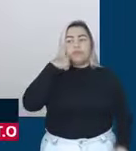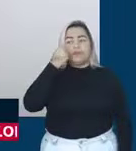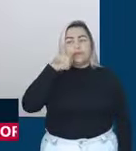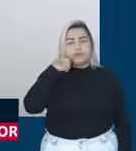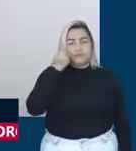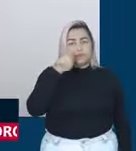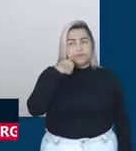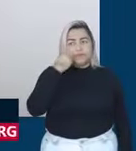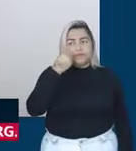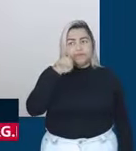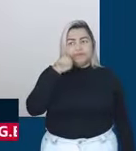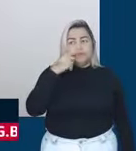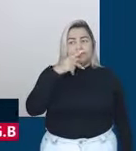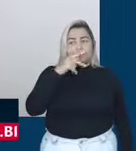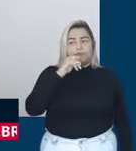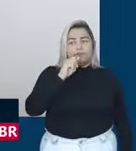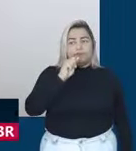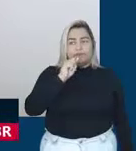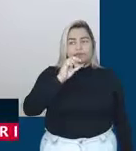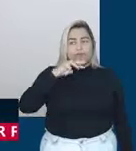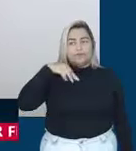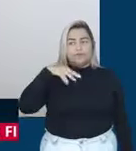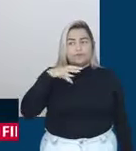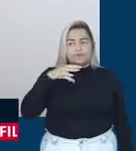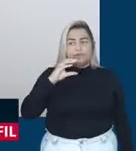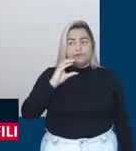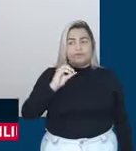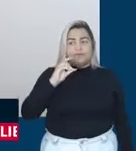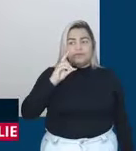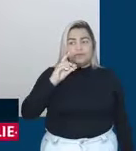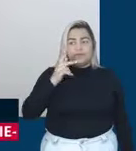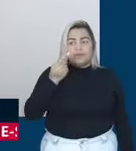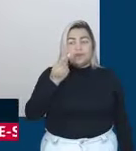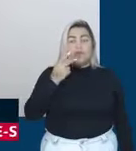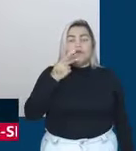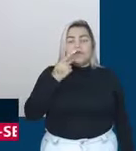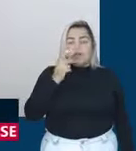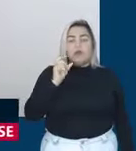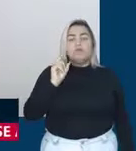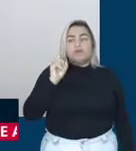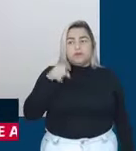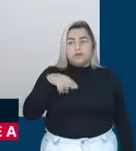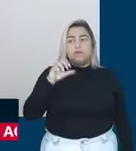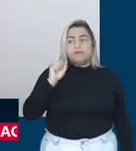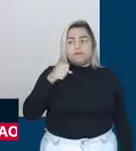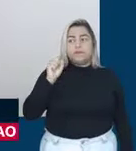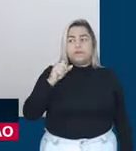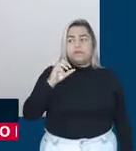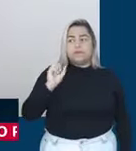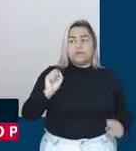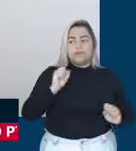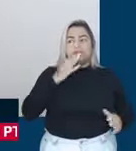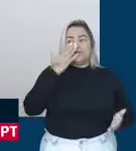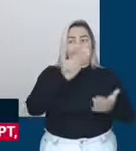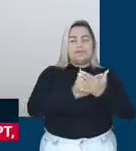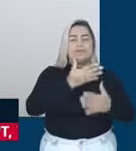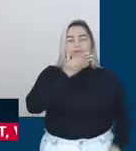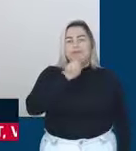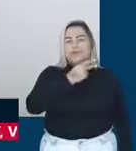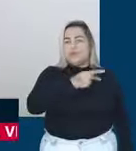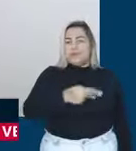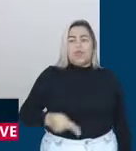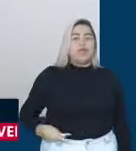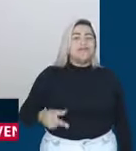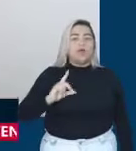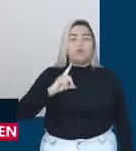disseram: Paim é candidato à CDH? Aí disseram: então pode crer que ele vai ser o presidente, porque não tem